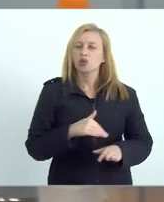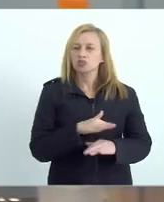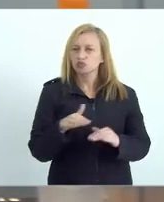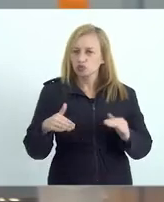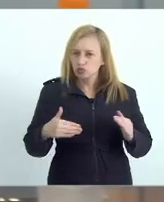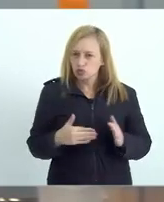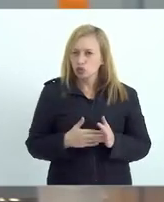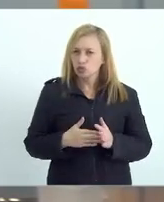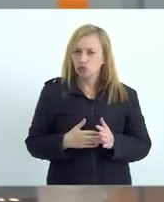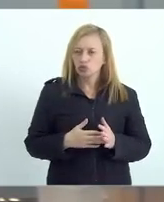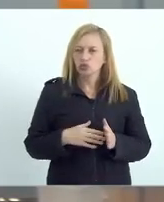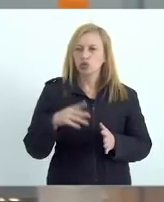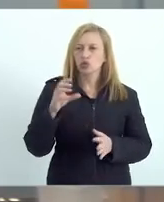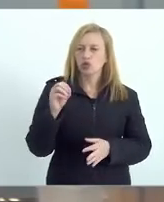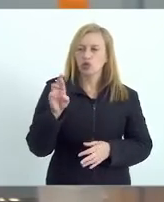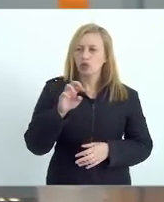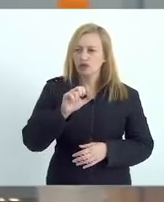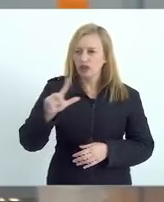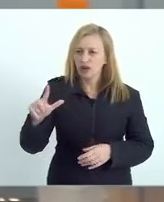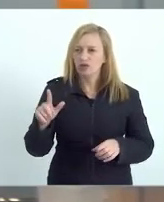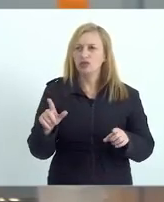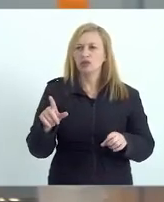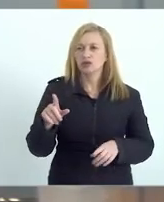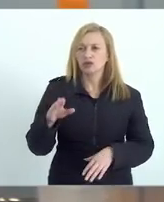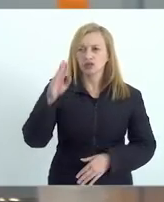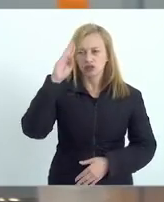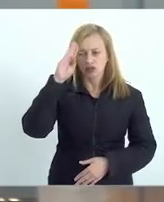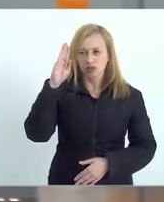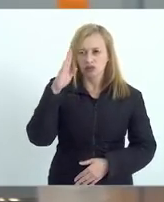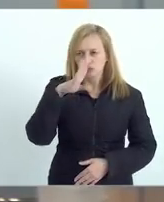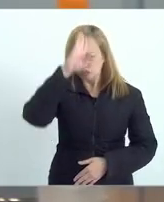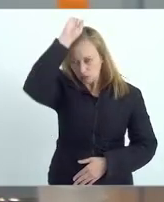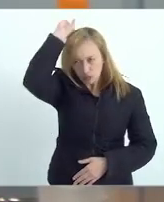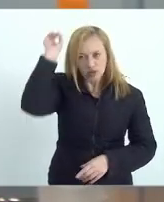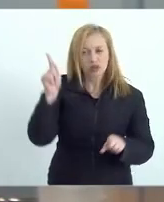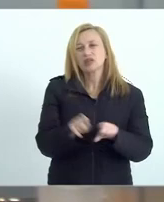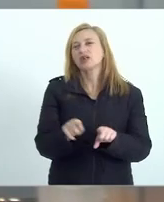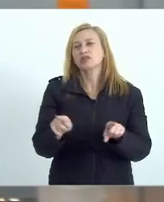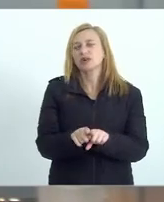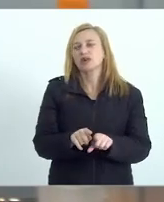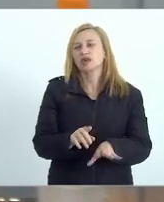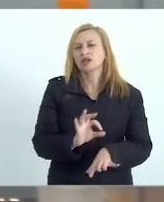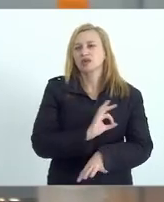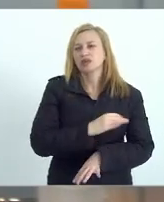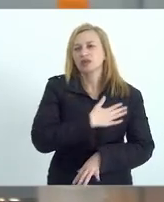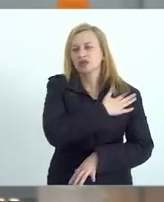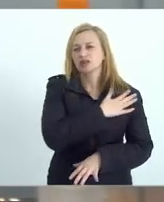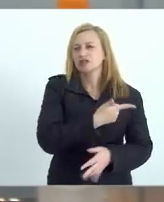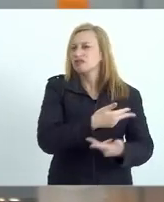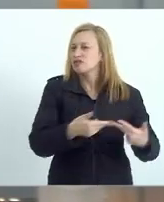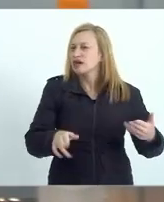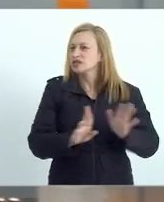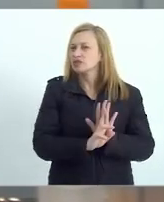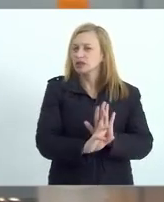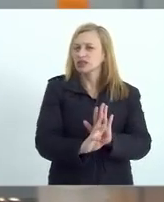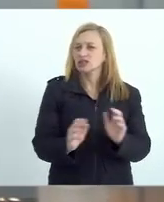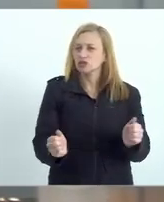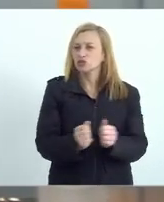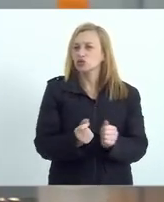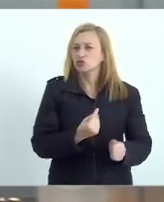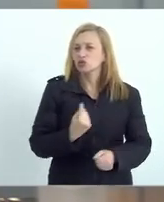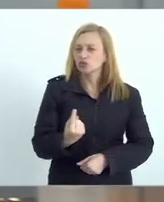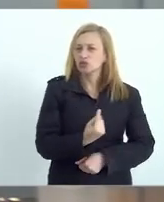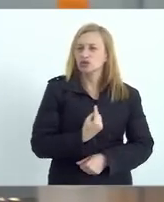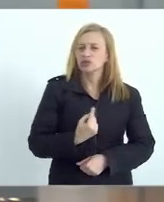todos os coronéis do bombeiro aqui presente para que possa fazer interação conosco algumas representações diversas representações de